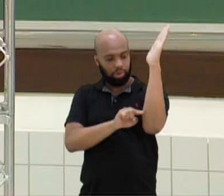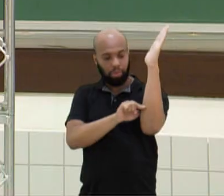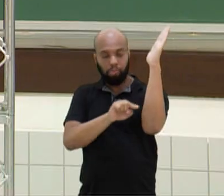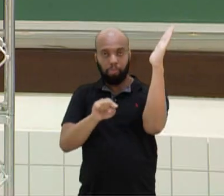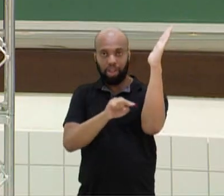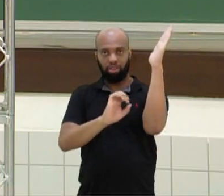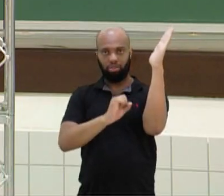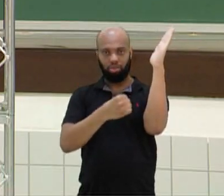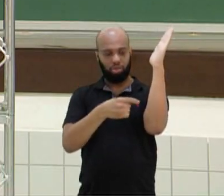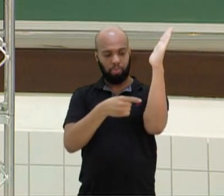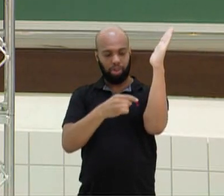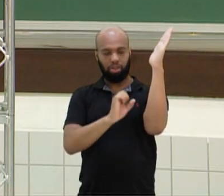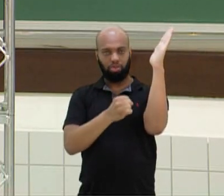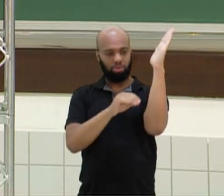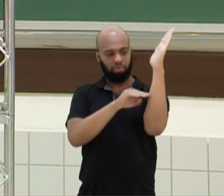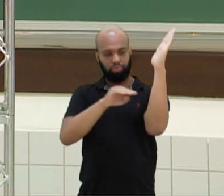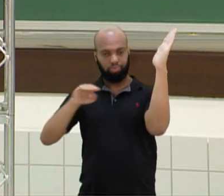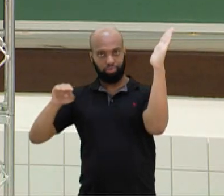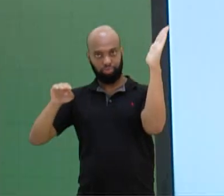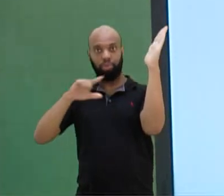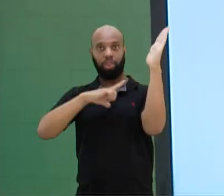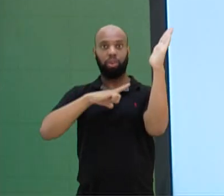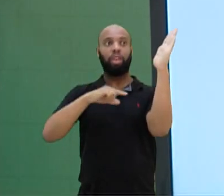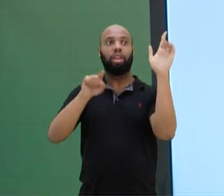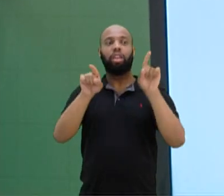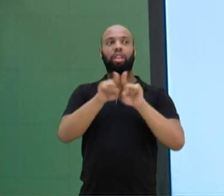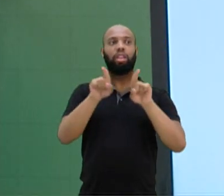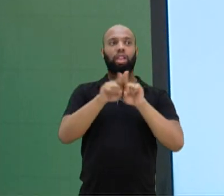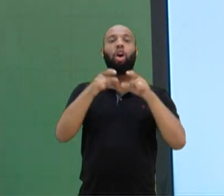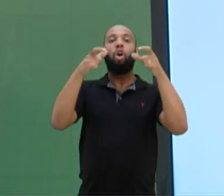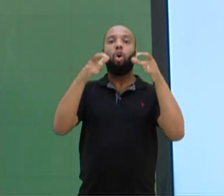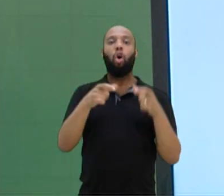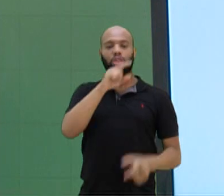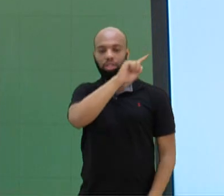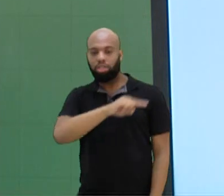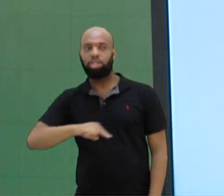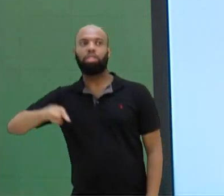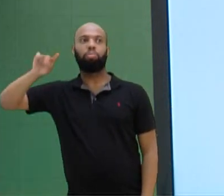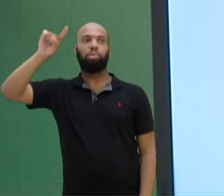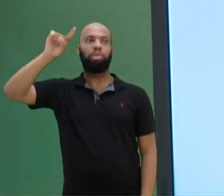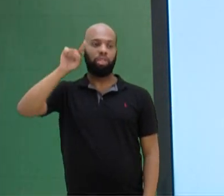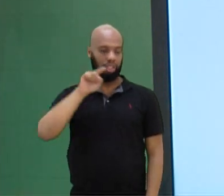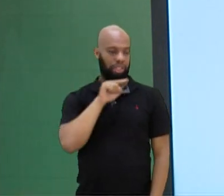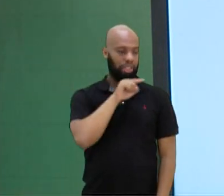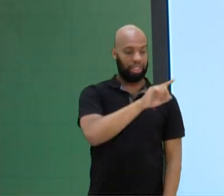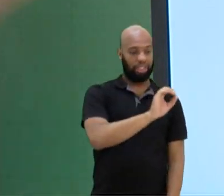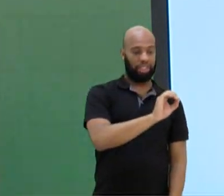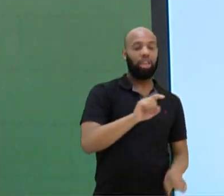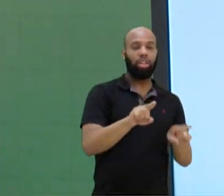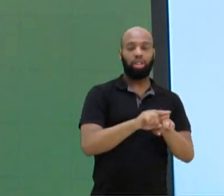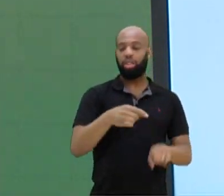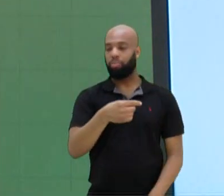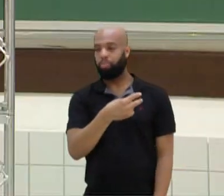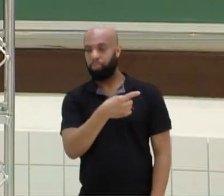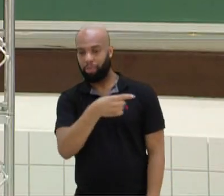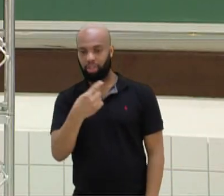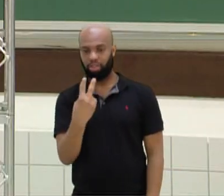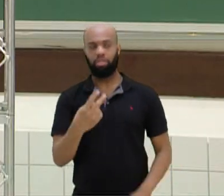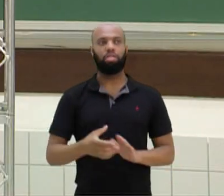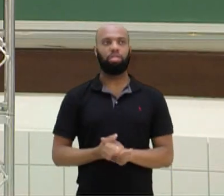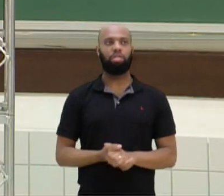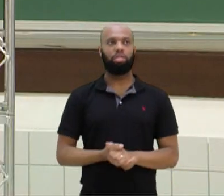em 2, no eixo x em menos 2, e tem um ponto de